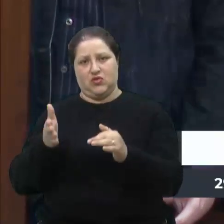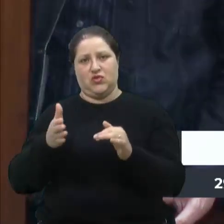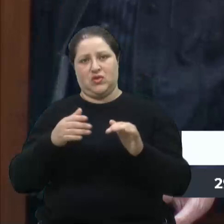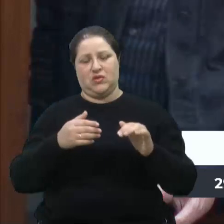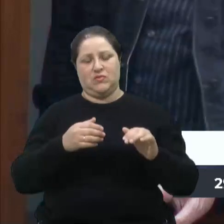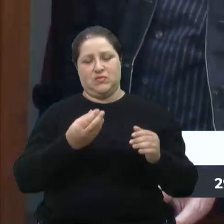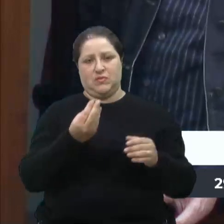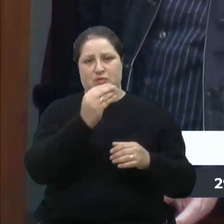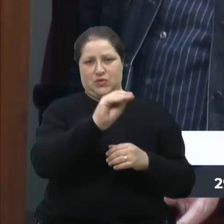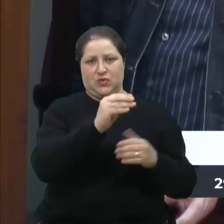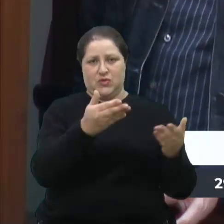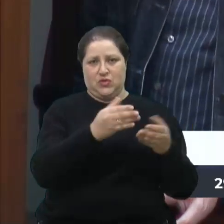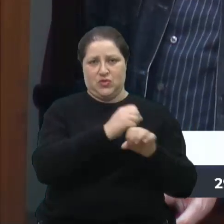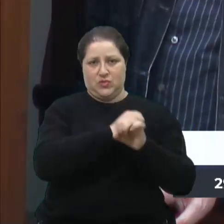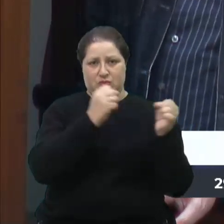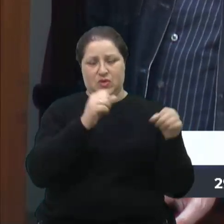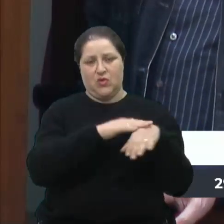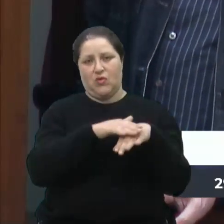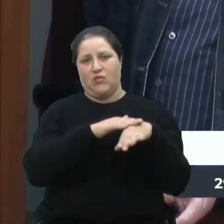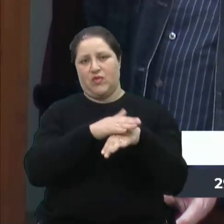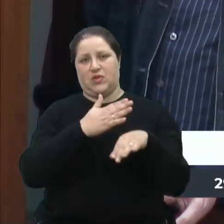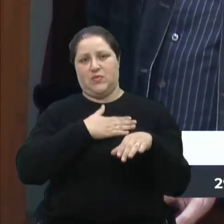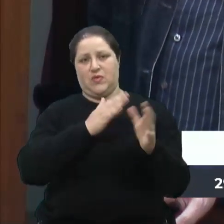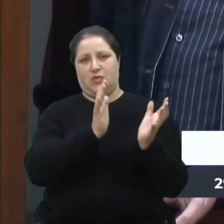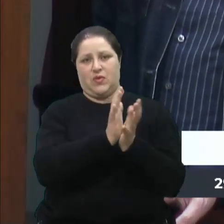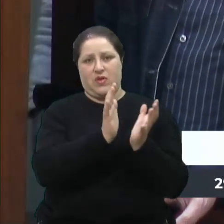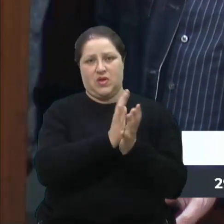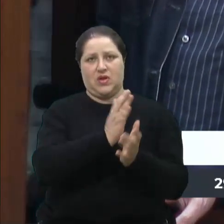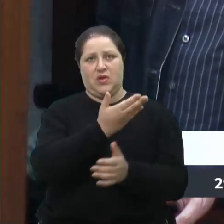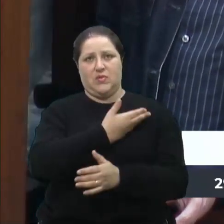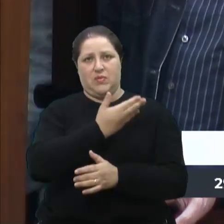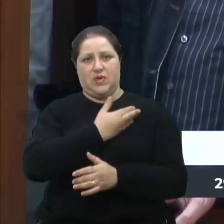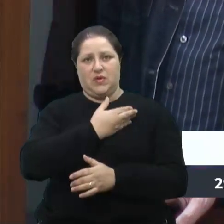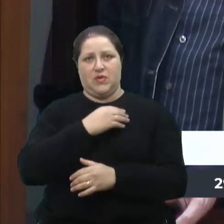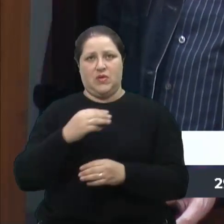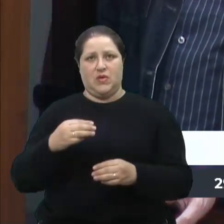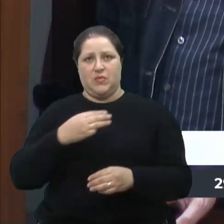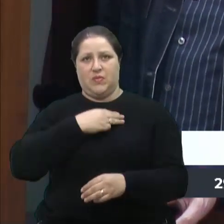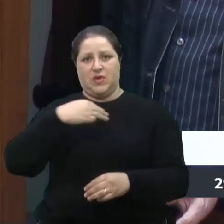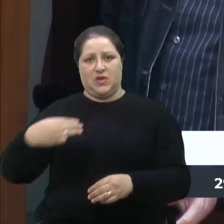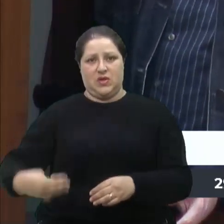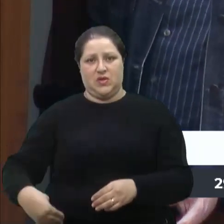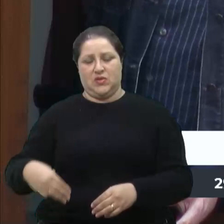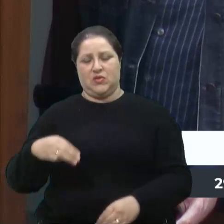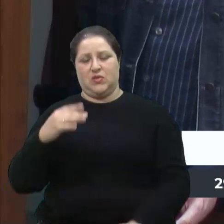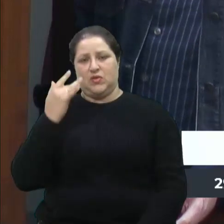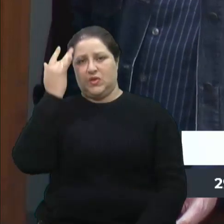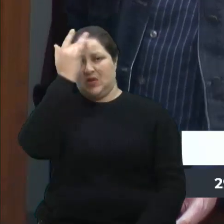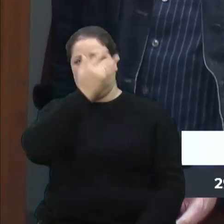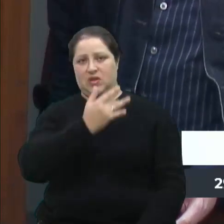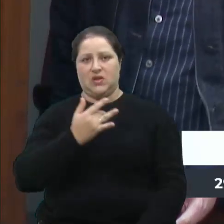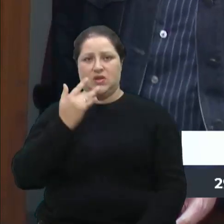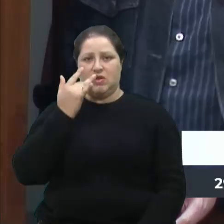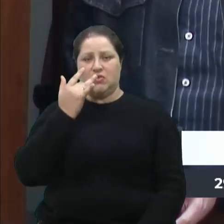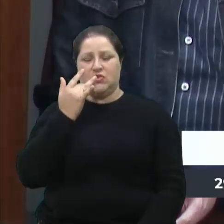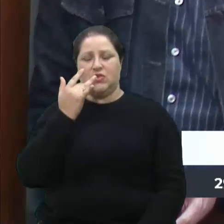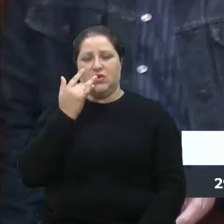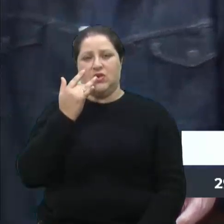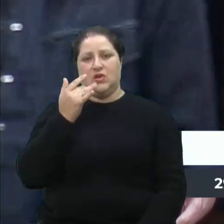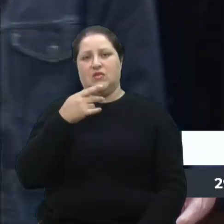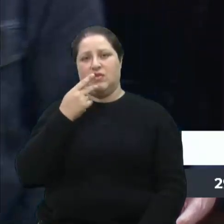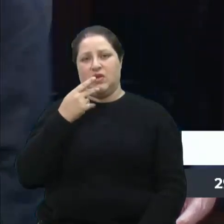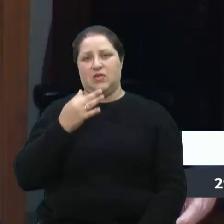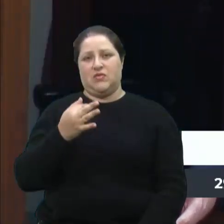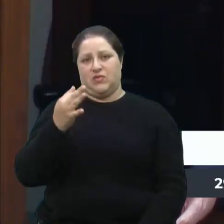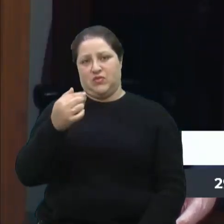de hoje, uma conversa com meu companheiro e amigo ministro Fernando Haddad. Em breve estarei na equipe